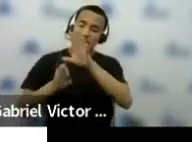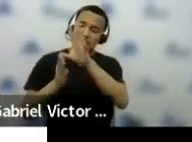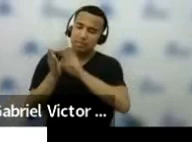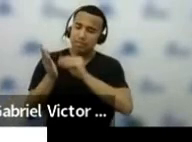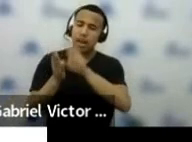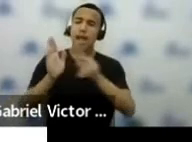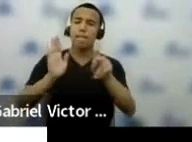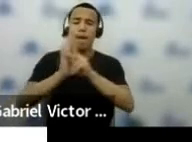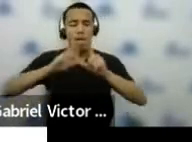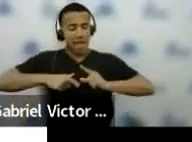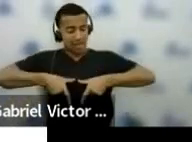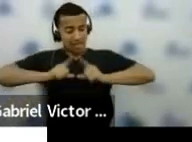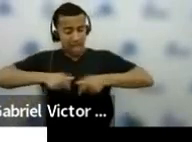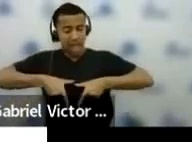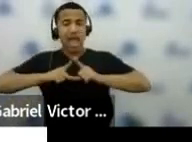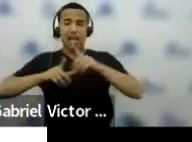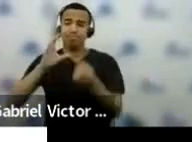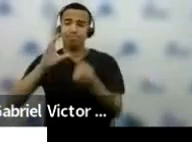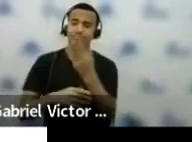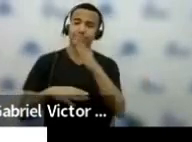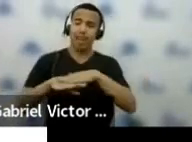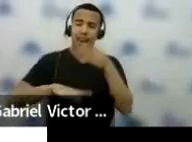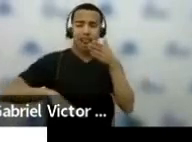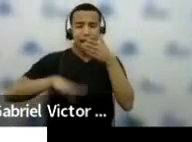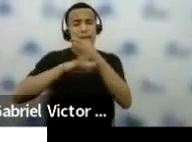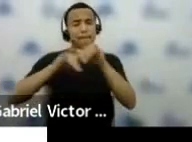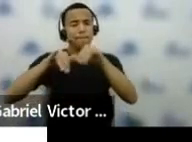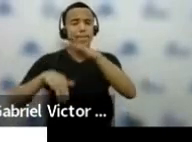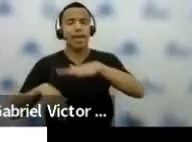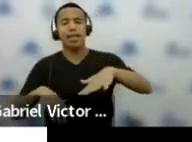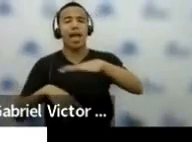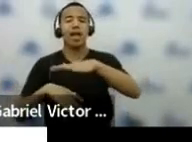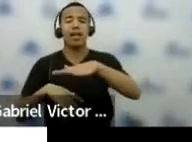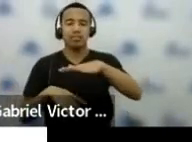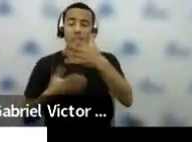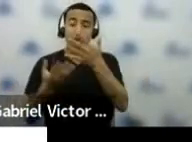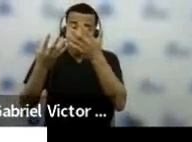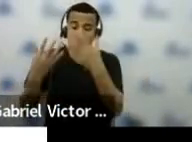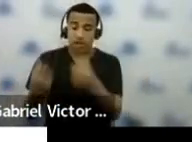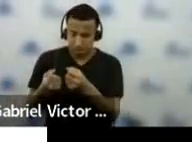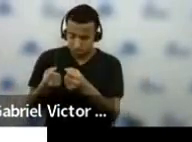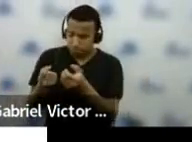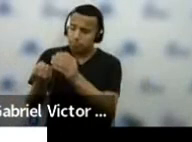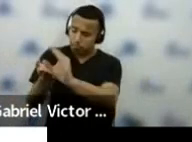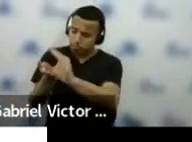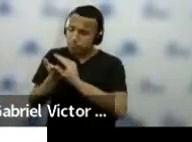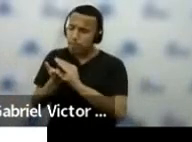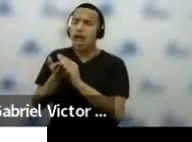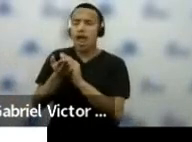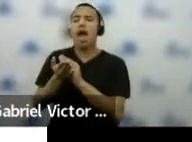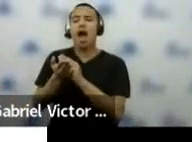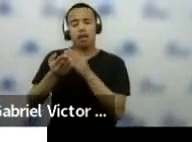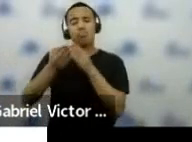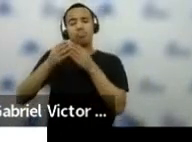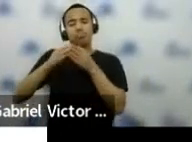para a empresa para ela acessar o mercado. É uma subvenção que ela recebe o recurso para acessar o